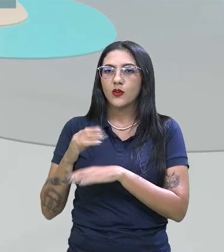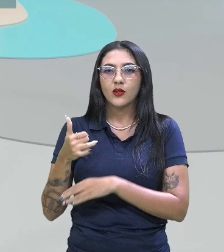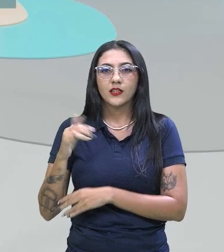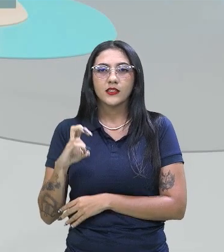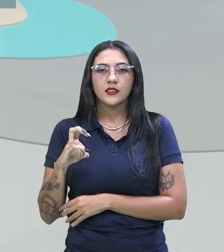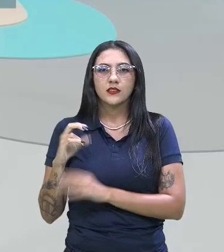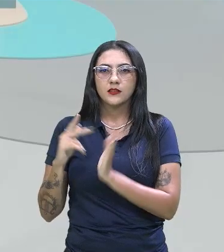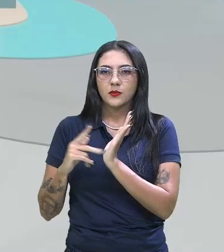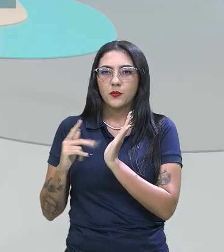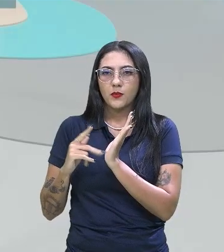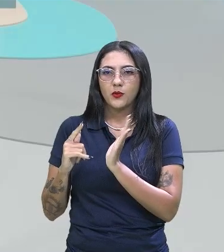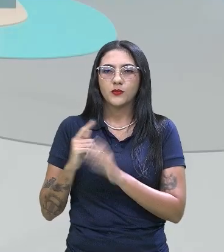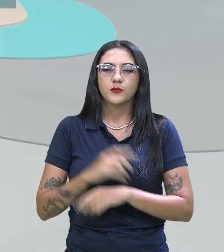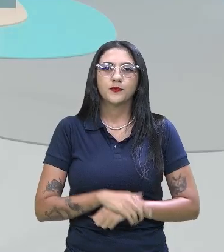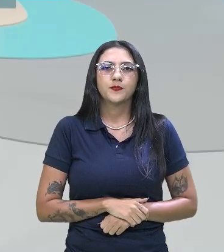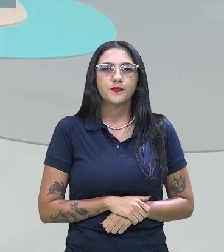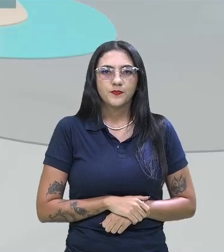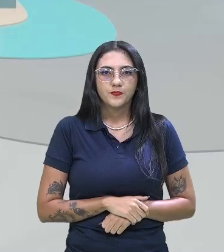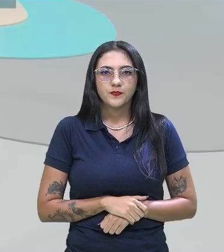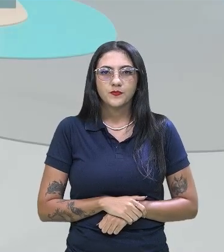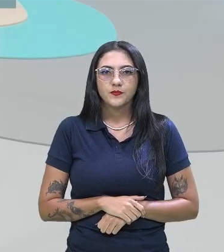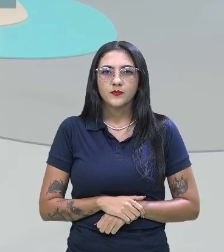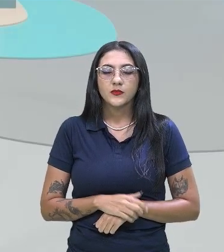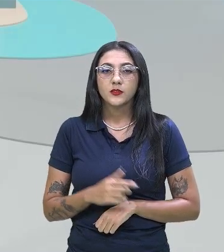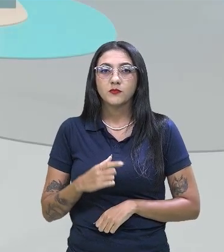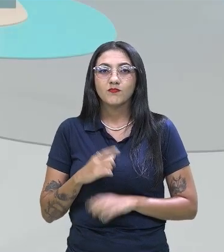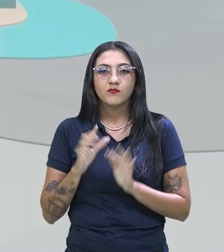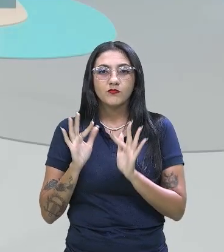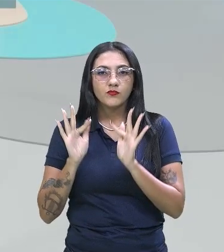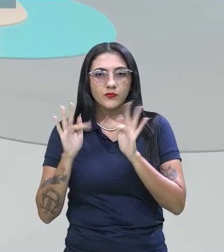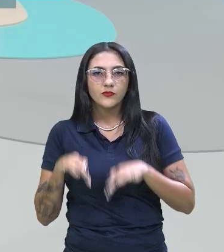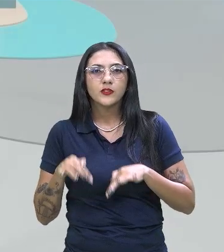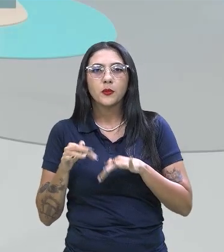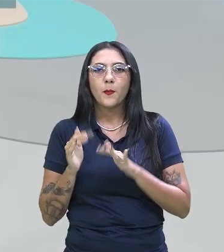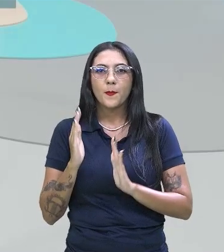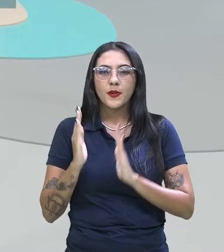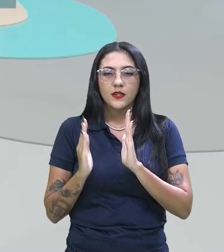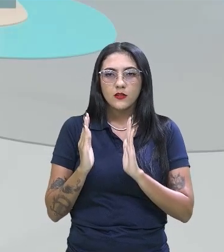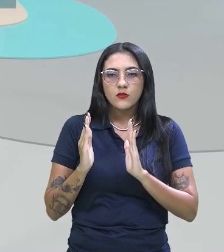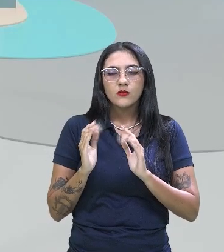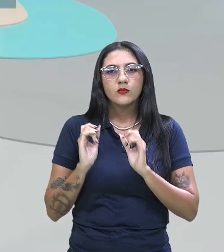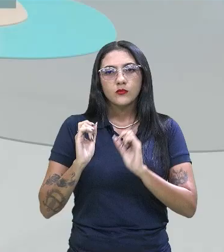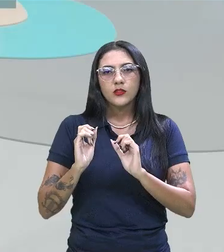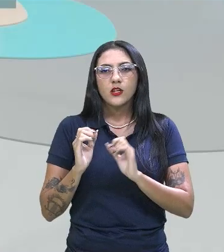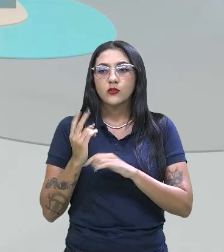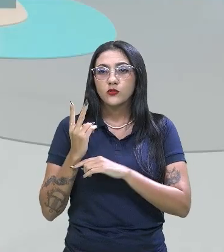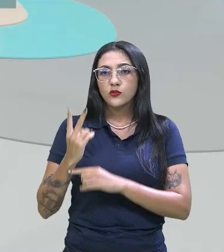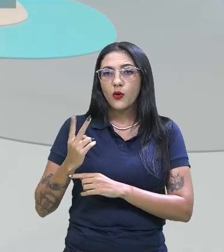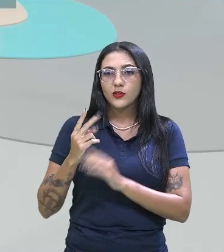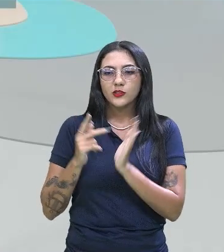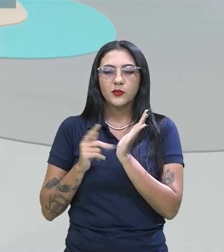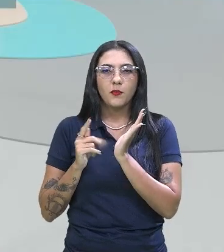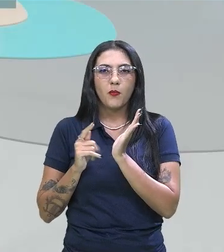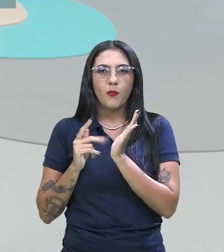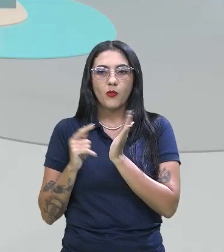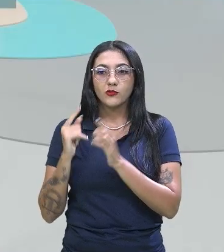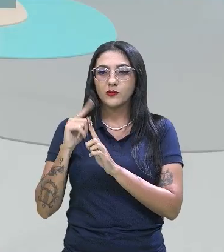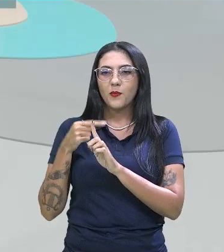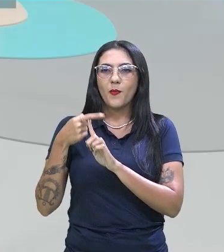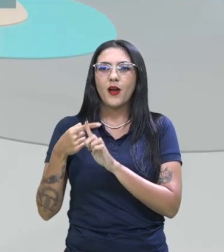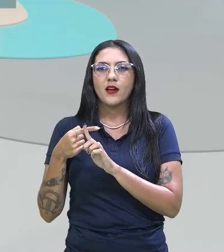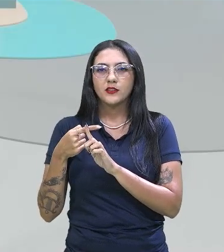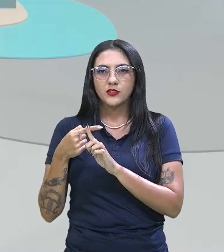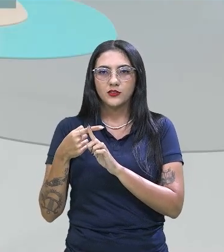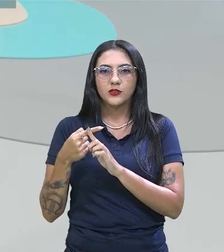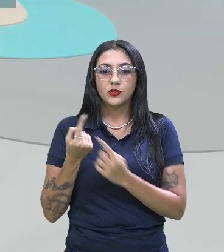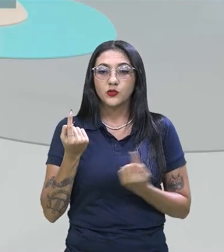pontos. Para que o set termine, é preciso que haja no mínimo 2 pontos de diferença entre as